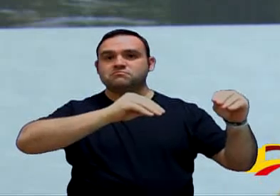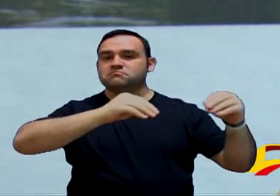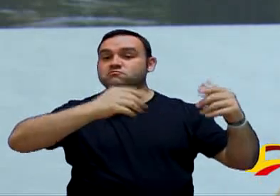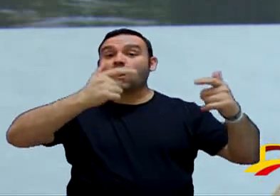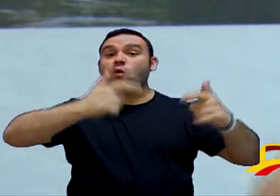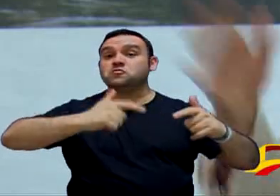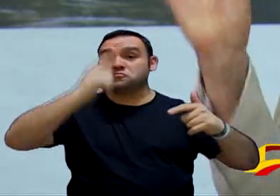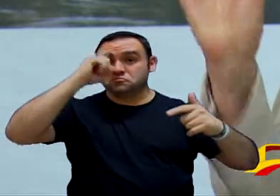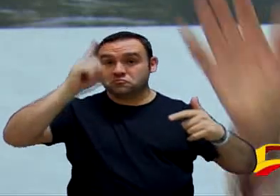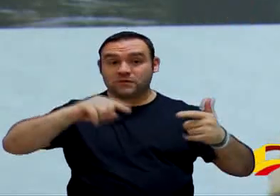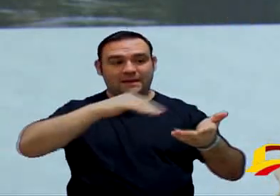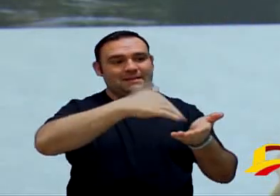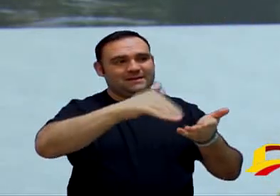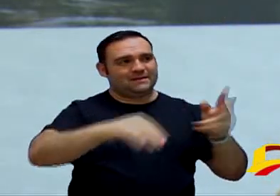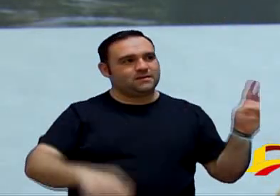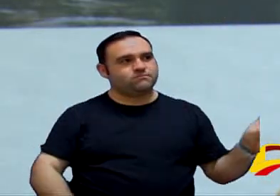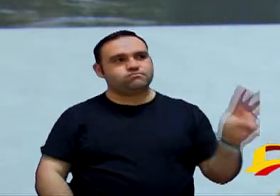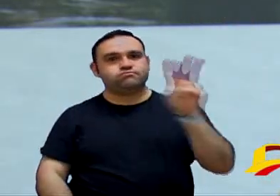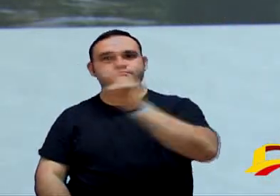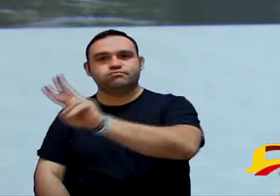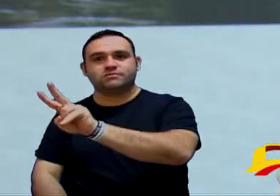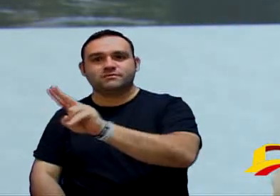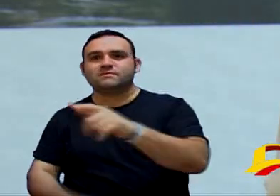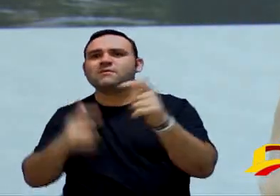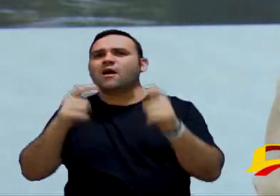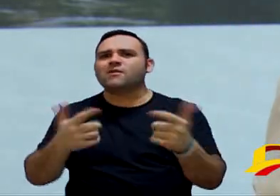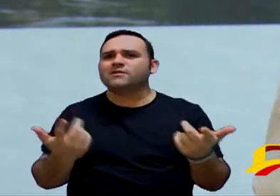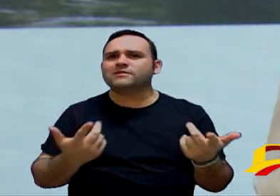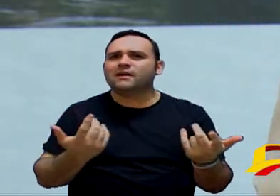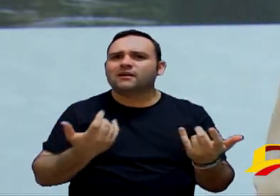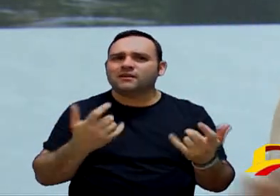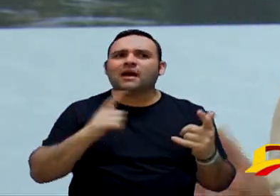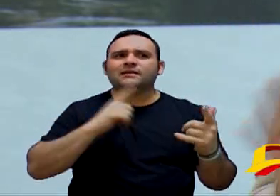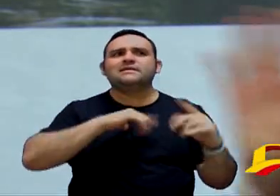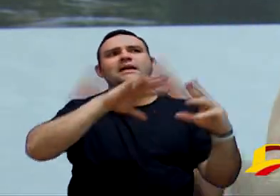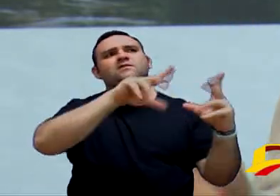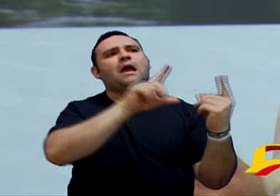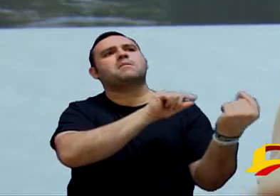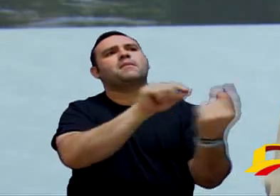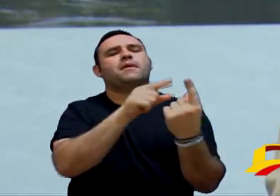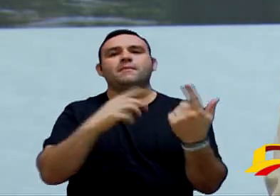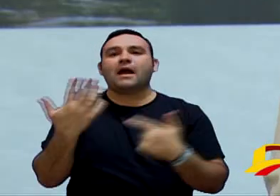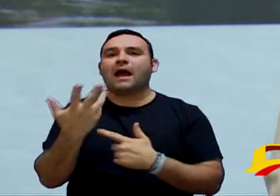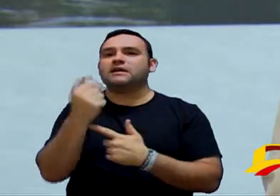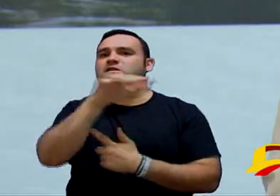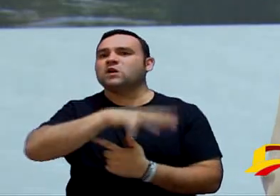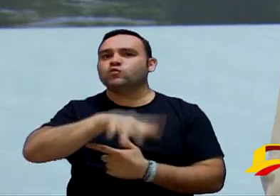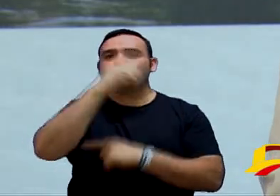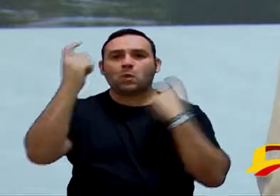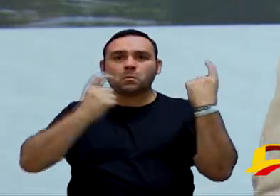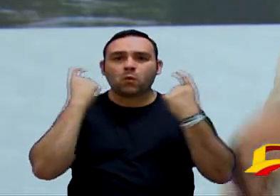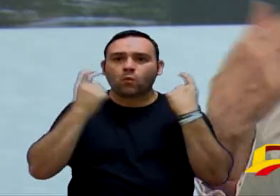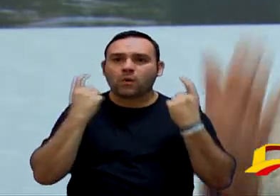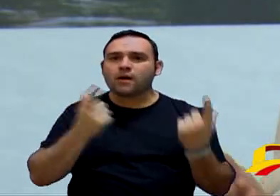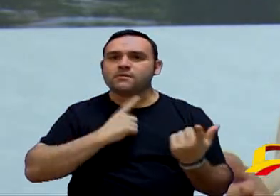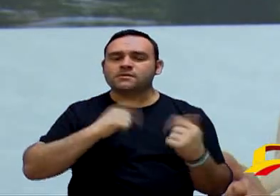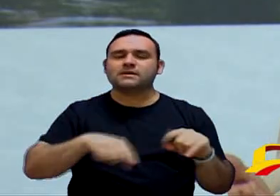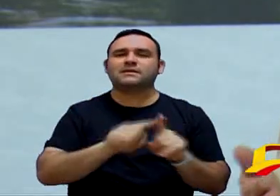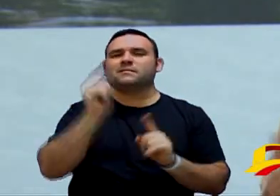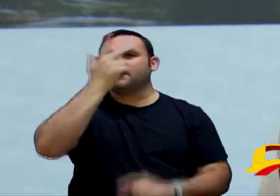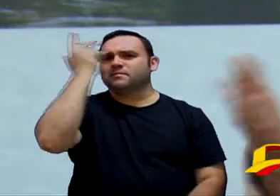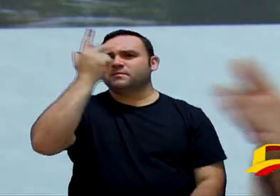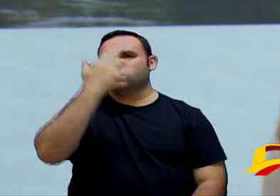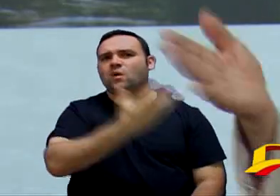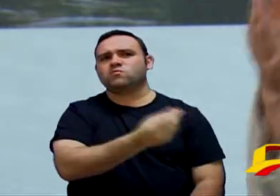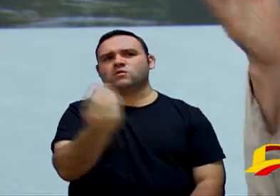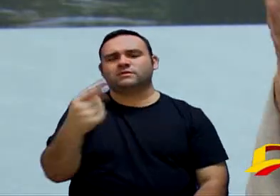não sei onde essa informação pela cidade aí os artistas estão preocupados pessoas